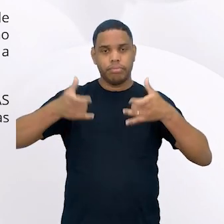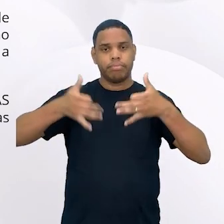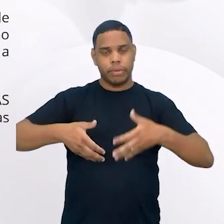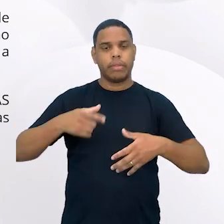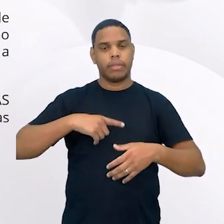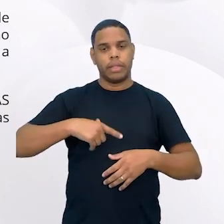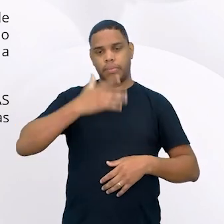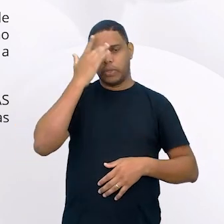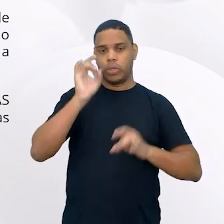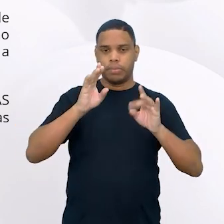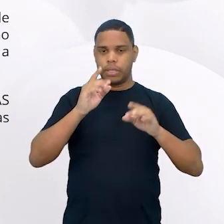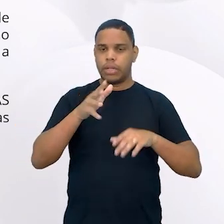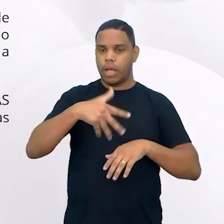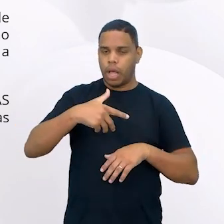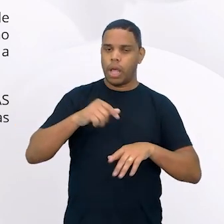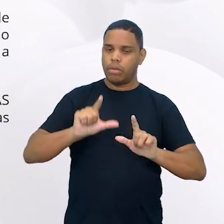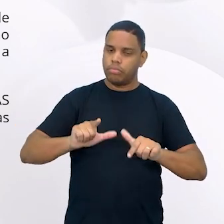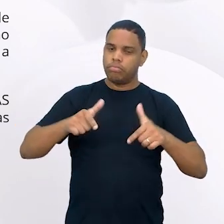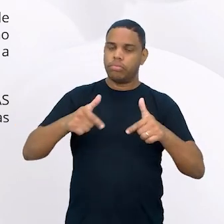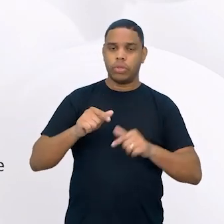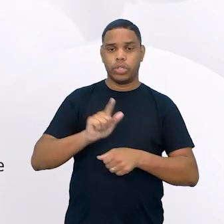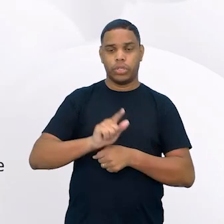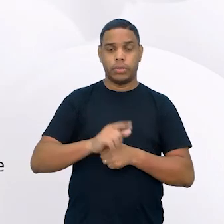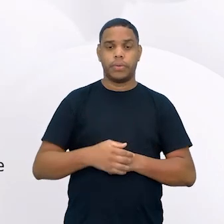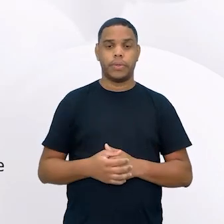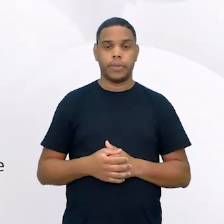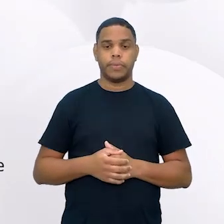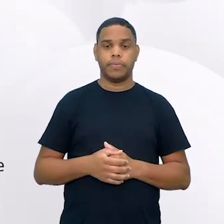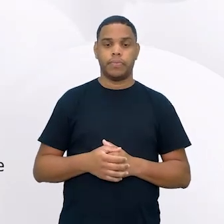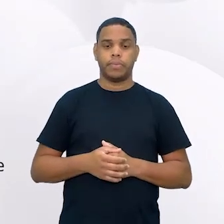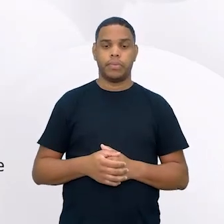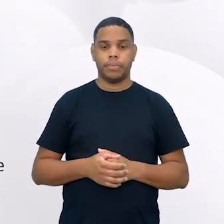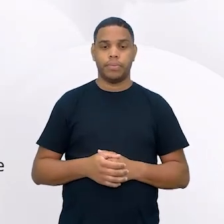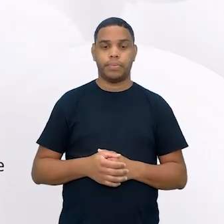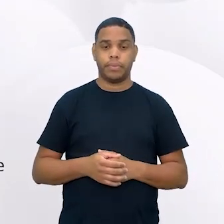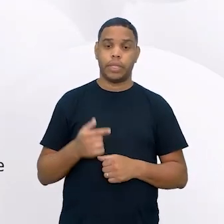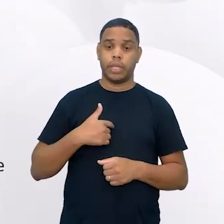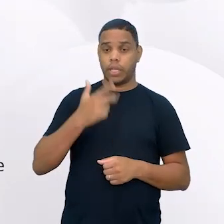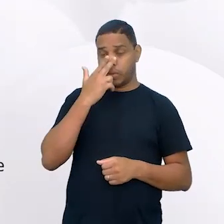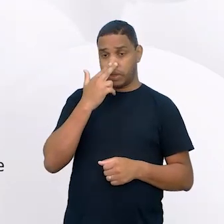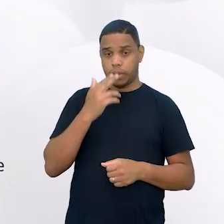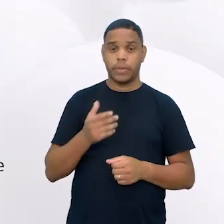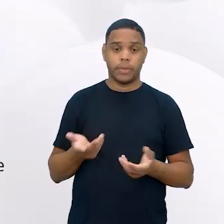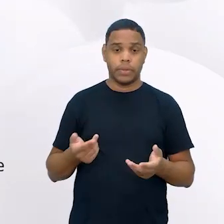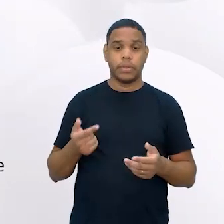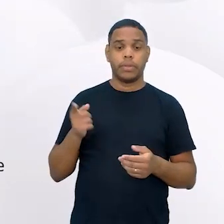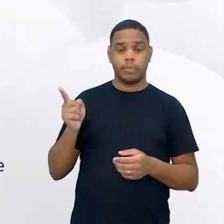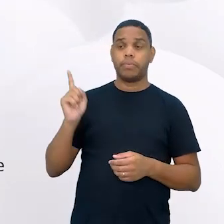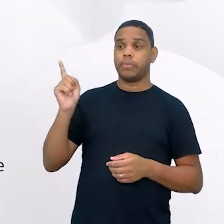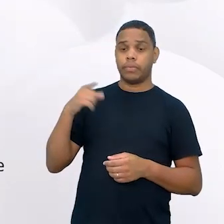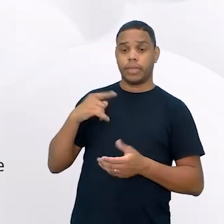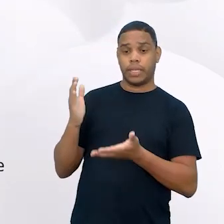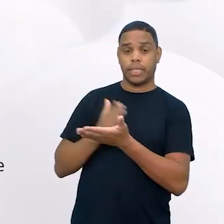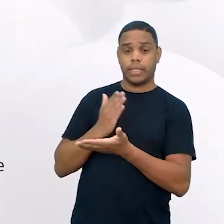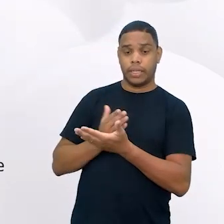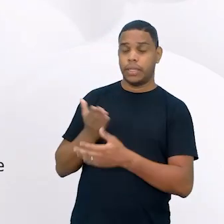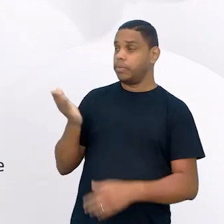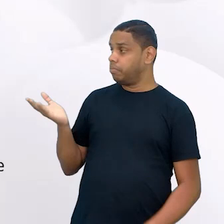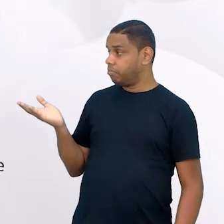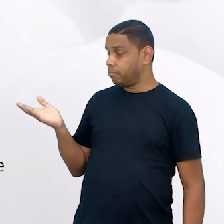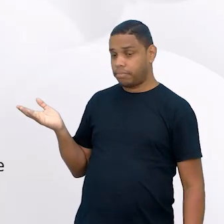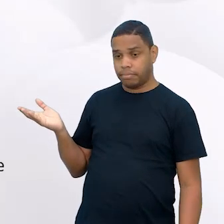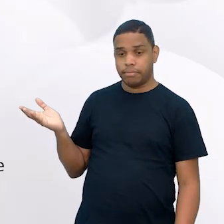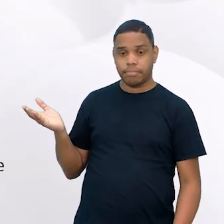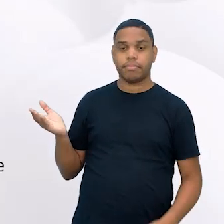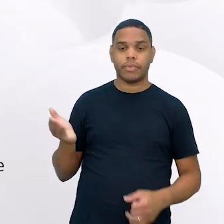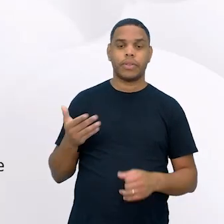desses especialistas, ativistas ou gestores. Eu acho que da minha parte... Aqui também tem o livro, né? Exatamente.